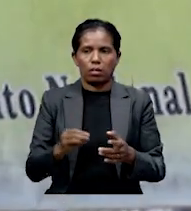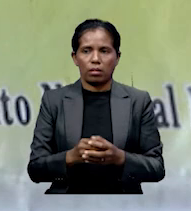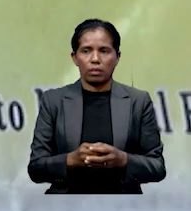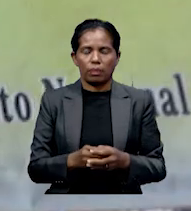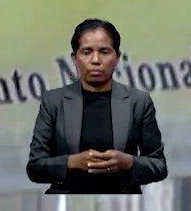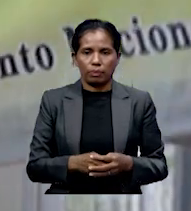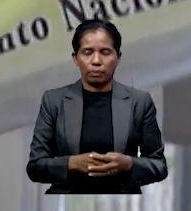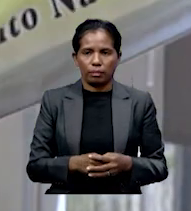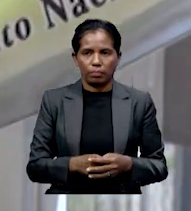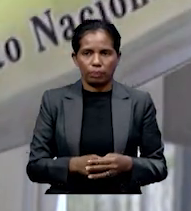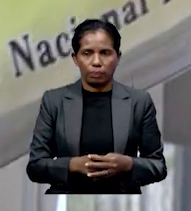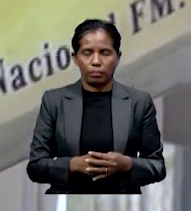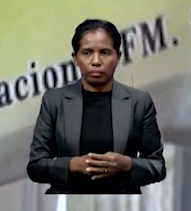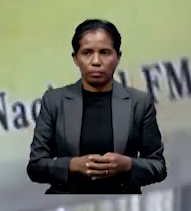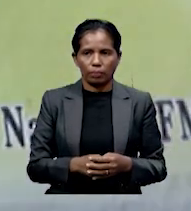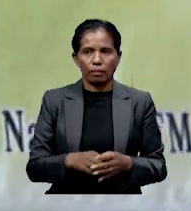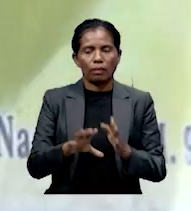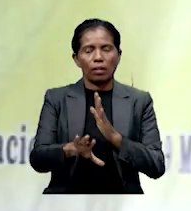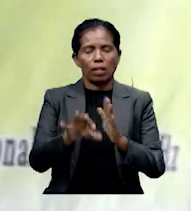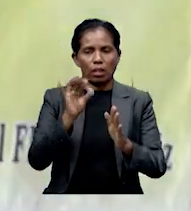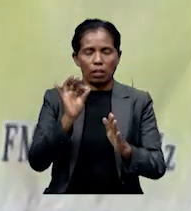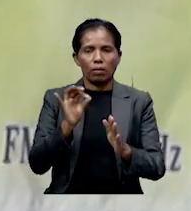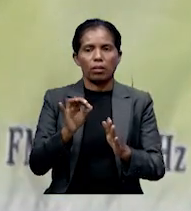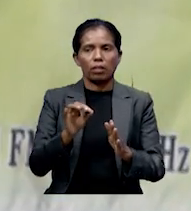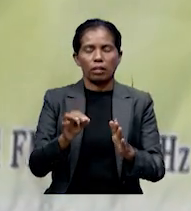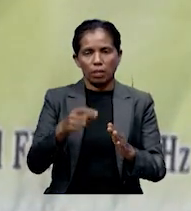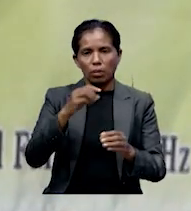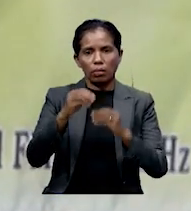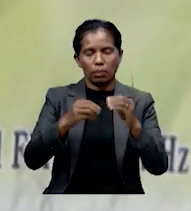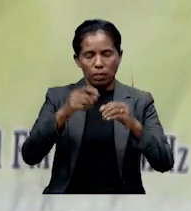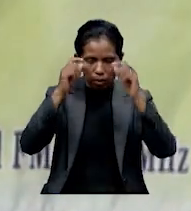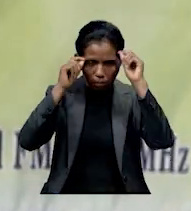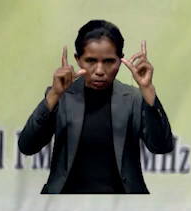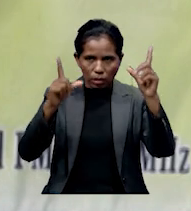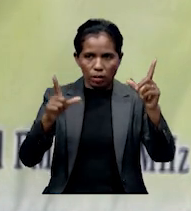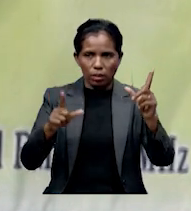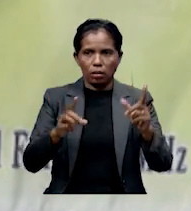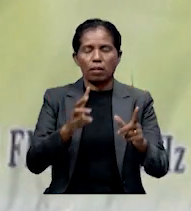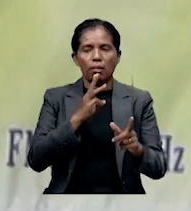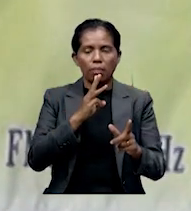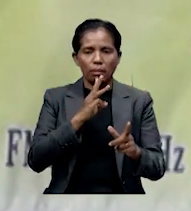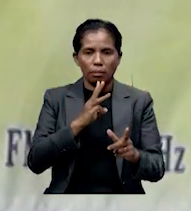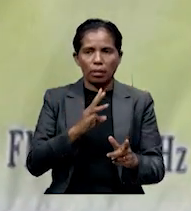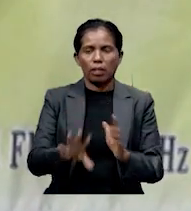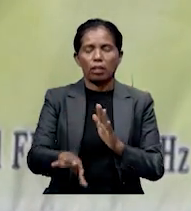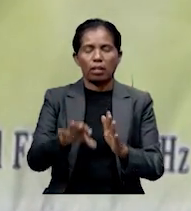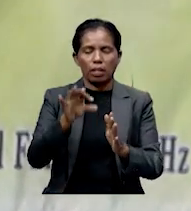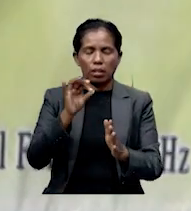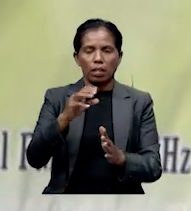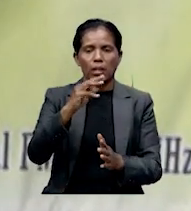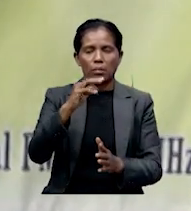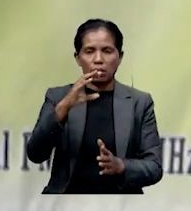Sira. Retando na conclusão, que Timor-Leste não é classificado, que está prêmio da MCC, Nini,